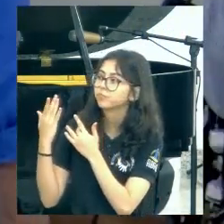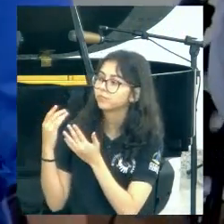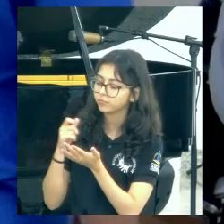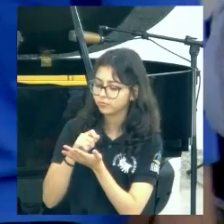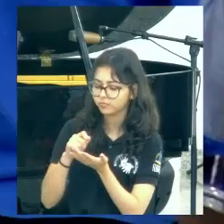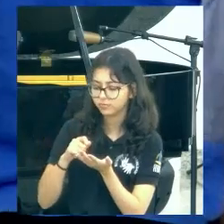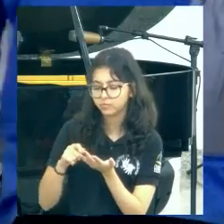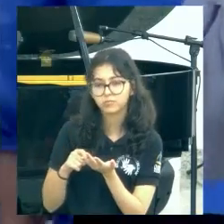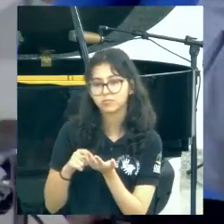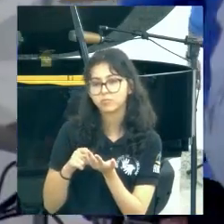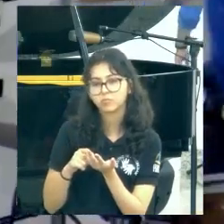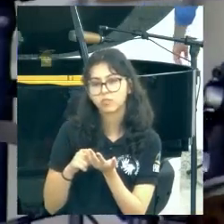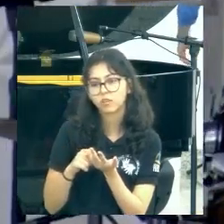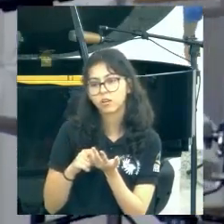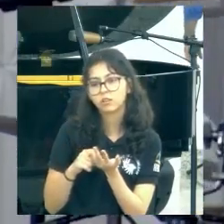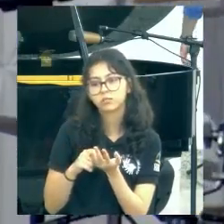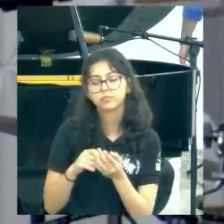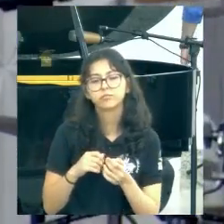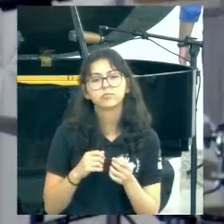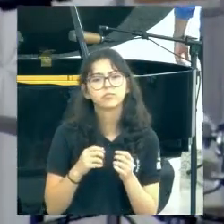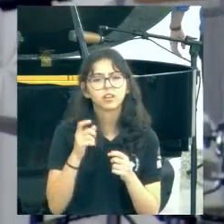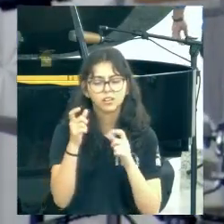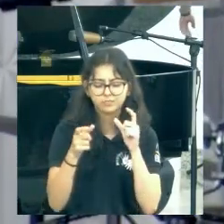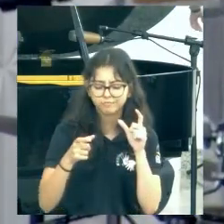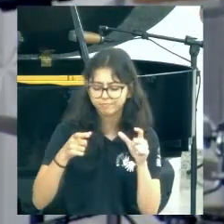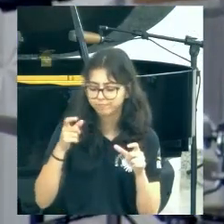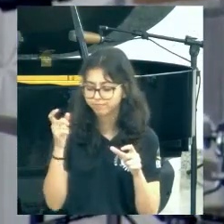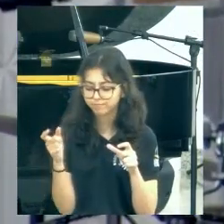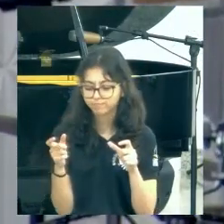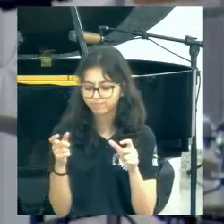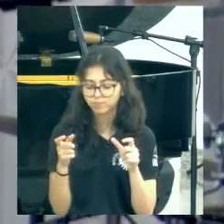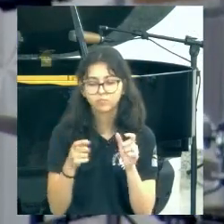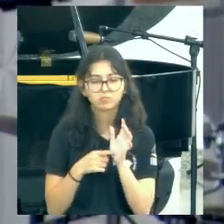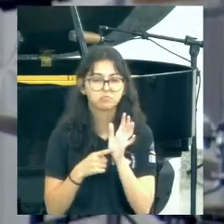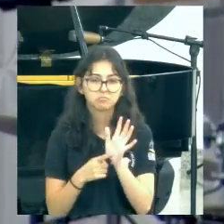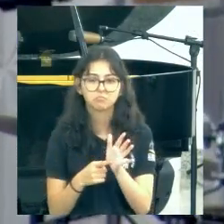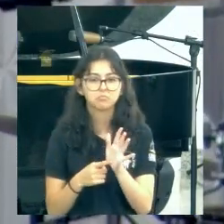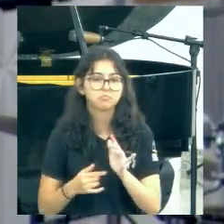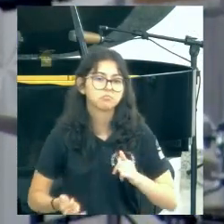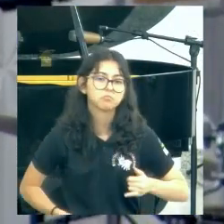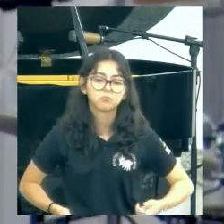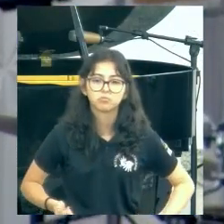alguém alguma mensagem, alguma palavra de dor,